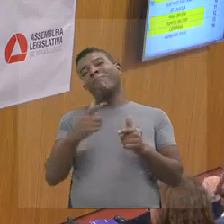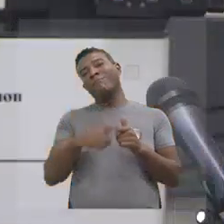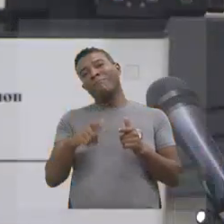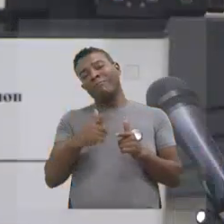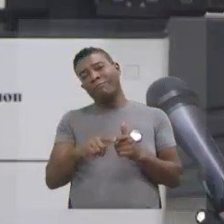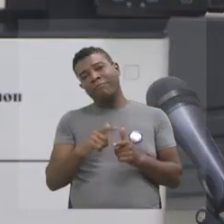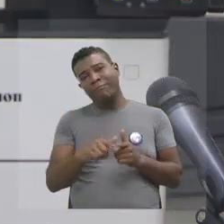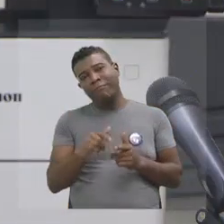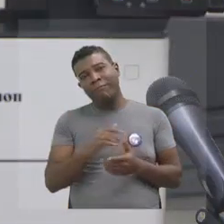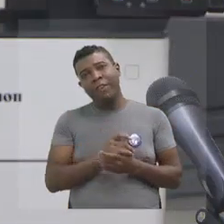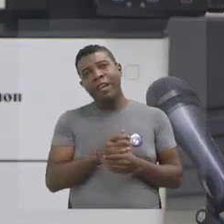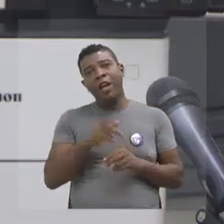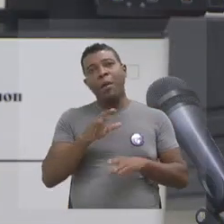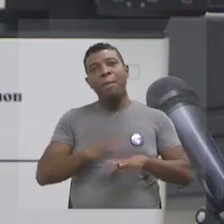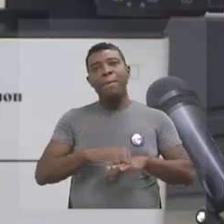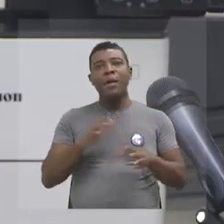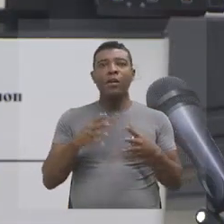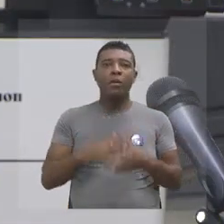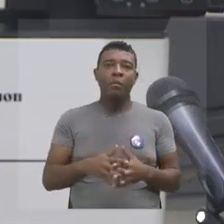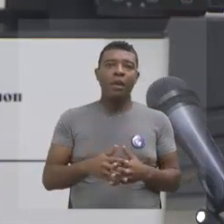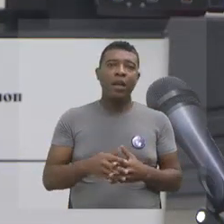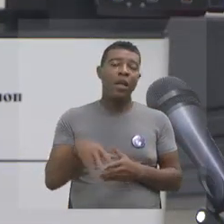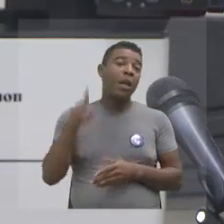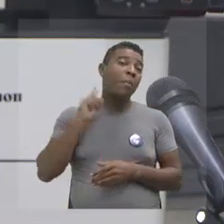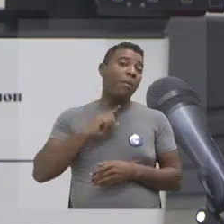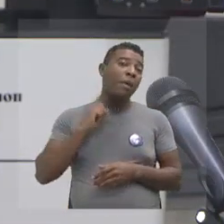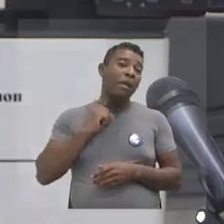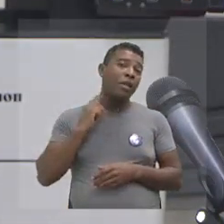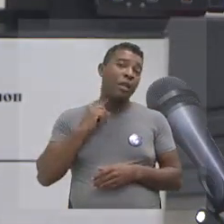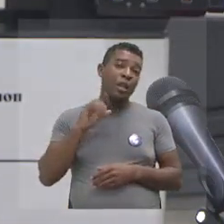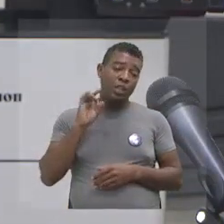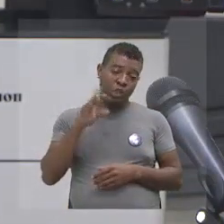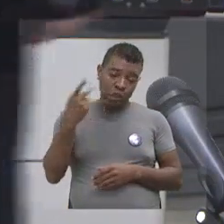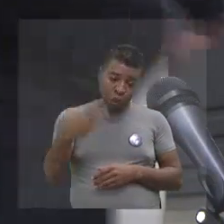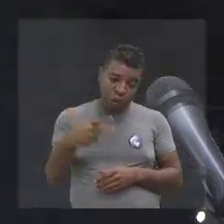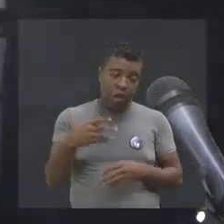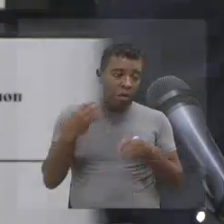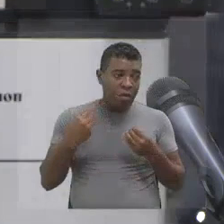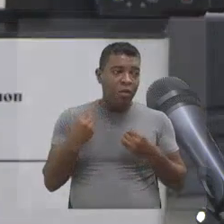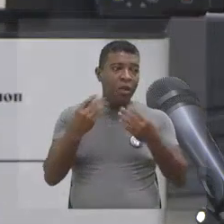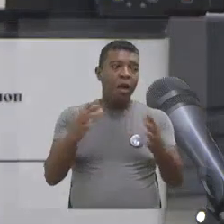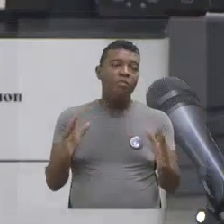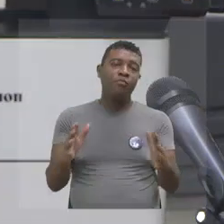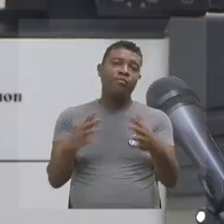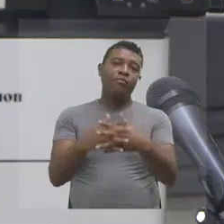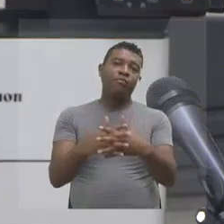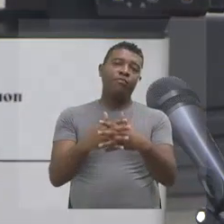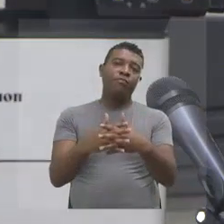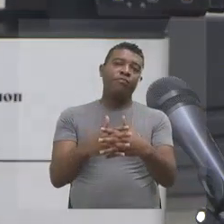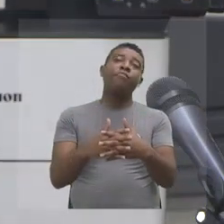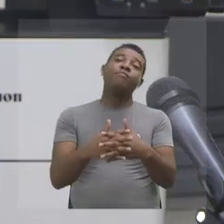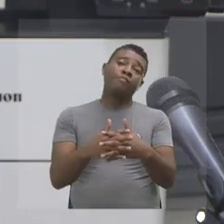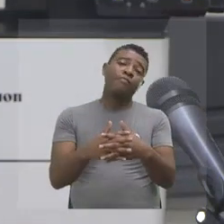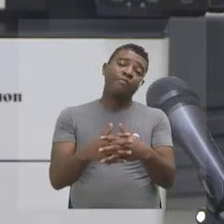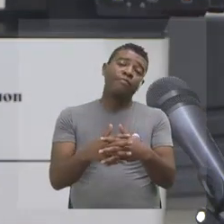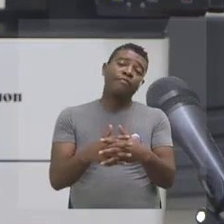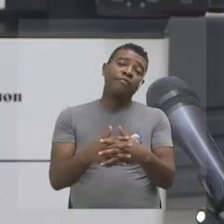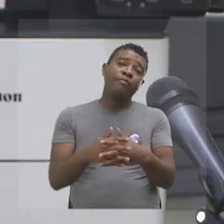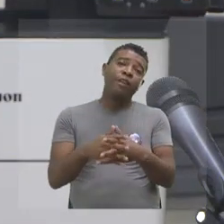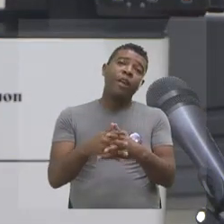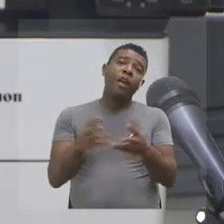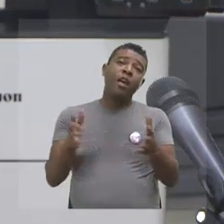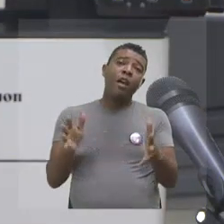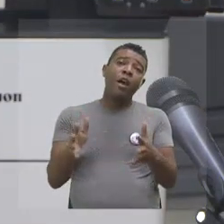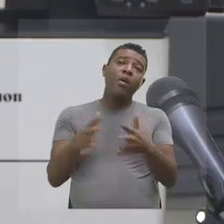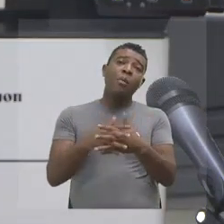Minas Gerais por si só propicia essa complexidade e ela tem demonstrado